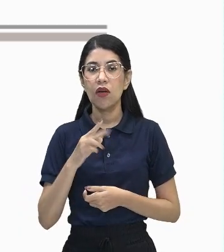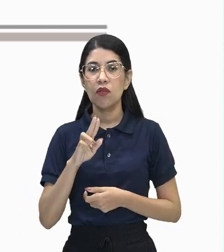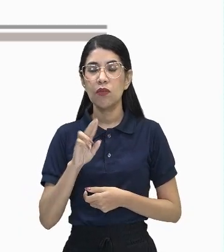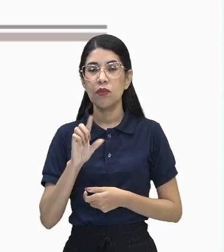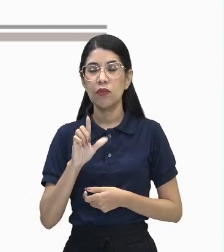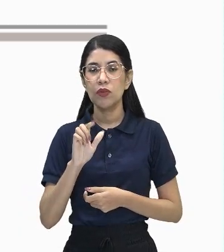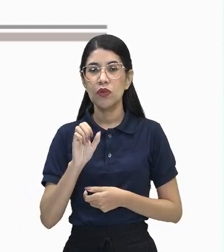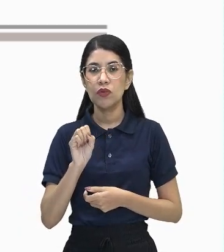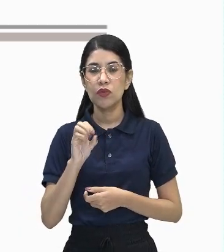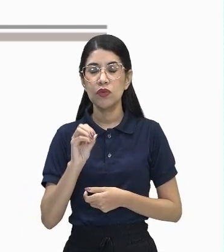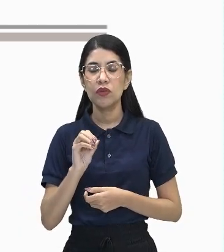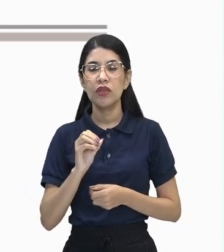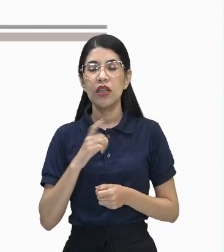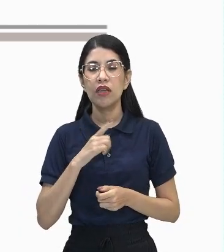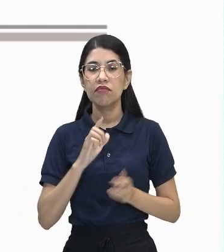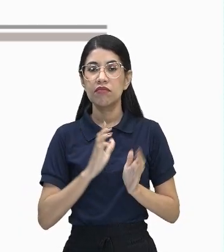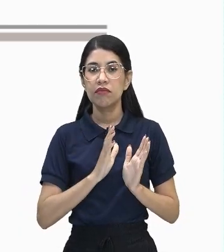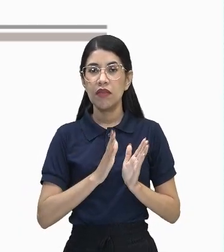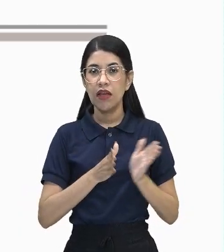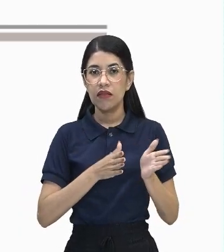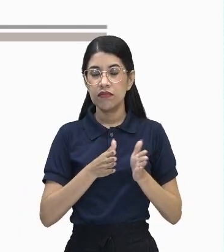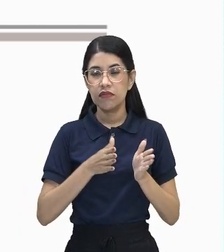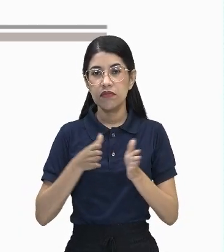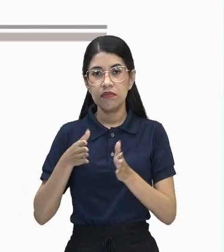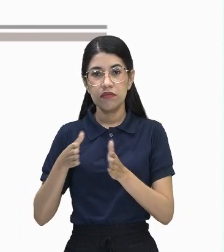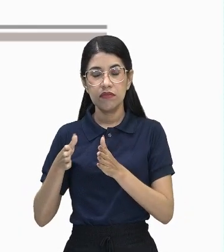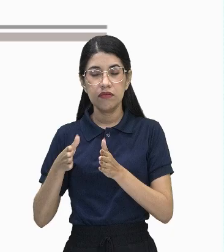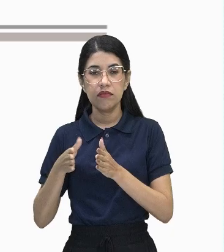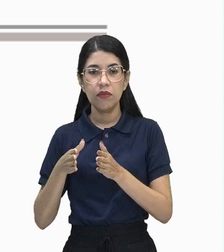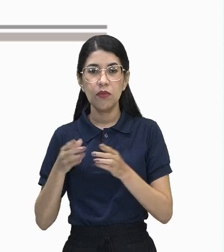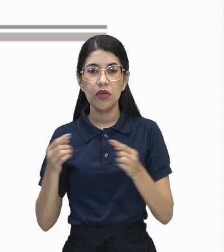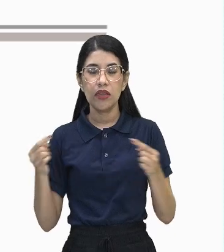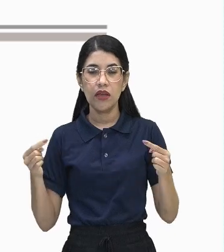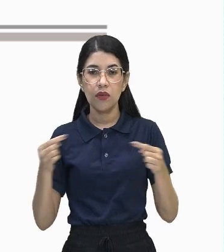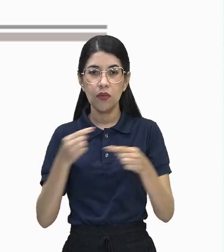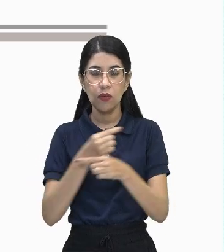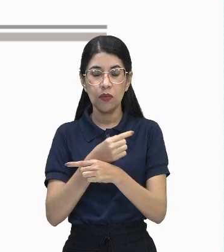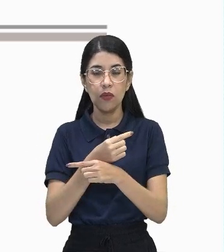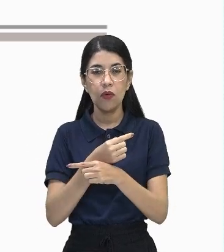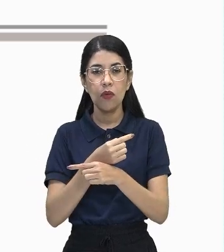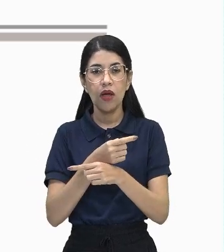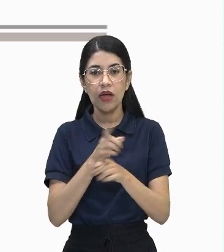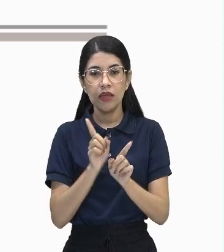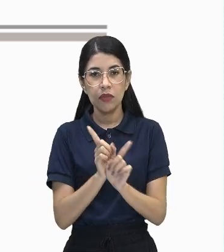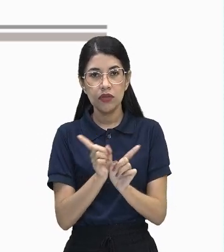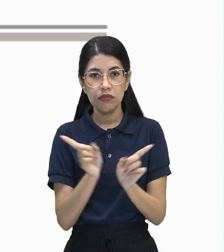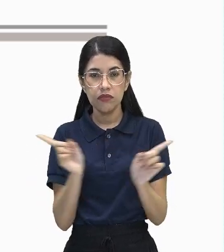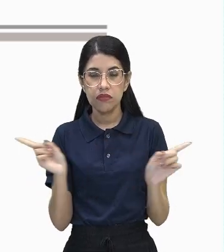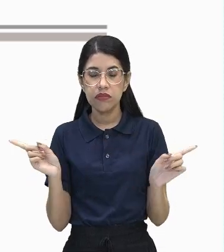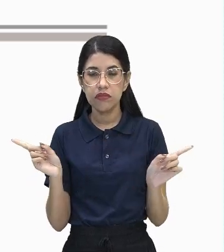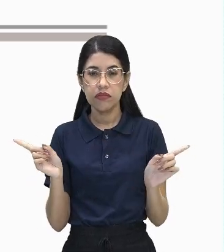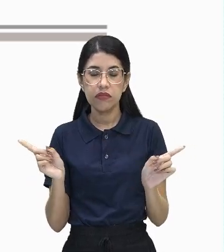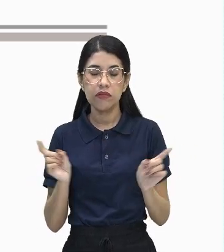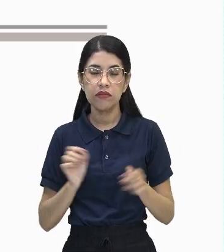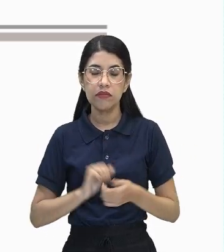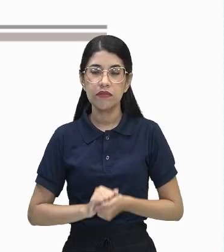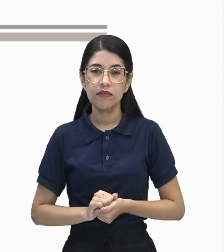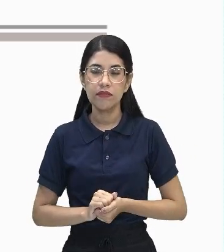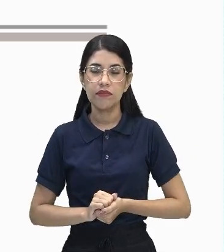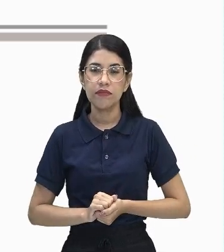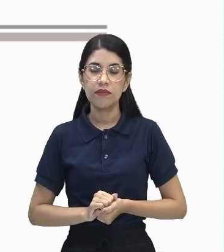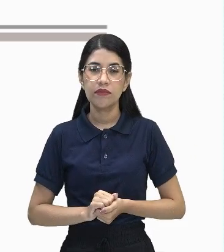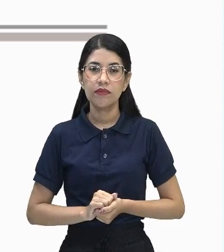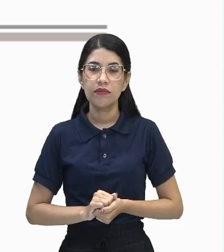porque, olha só, eu tenho só um pulso, só a metade da onda, virada para cima com duas cristas, né? E aí eles se encontram